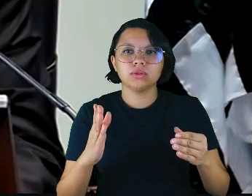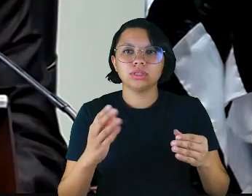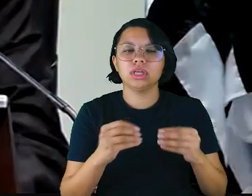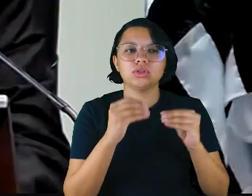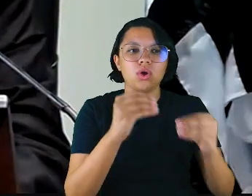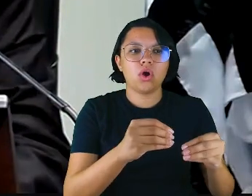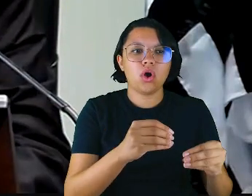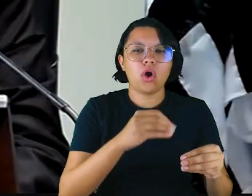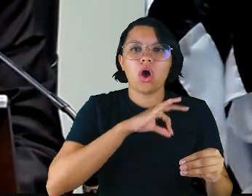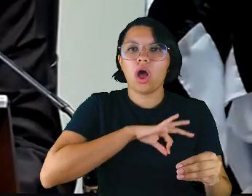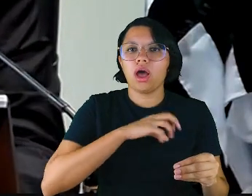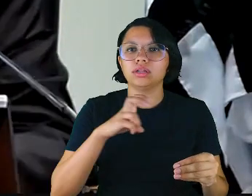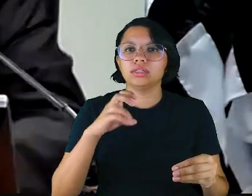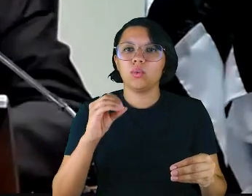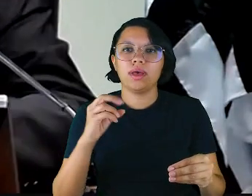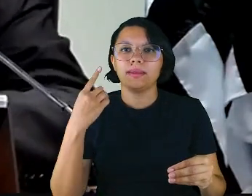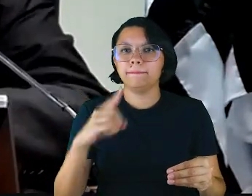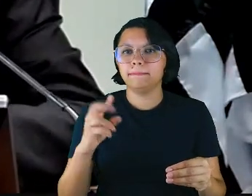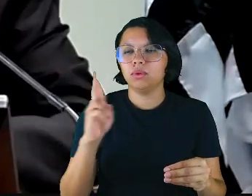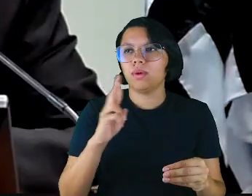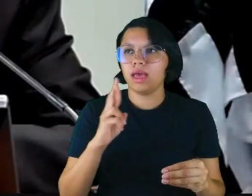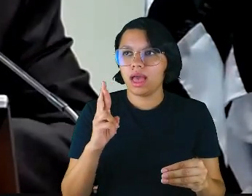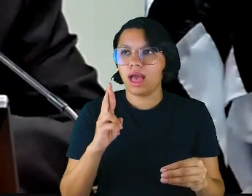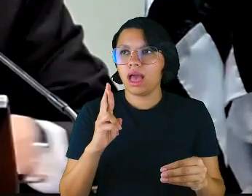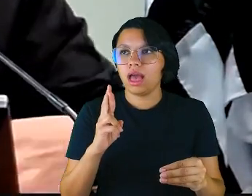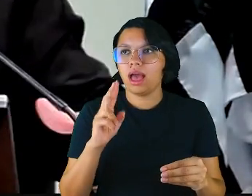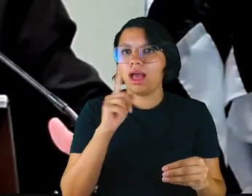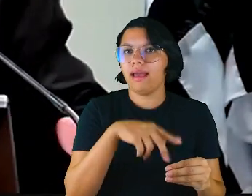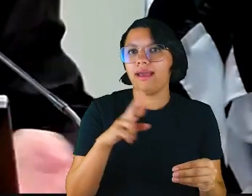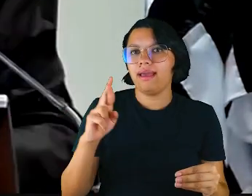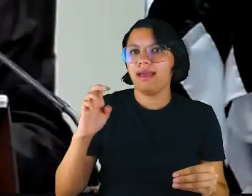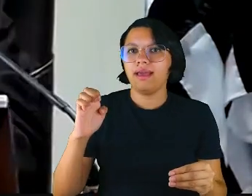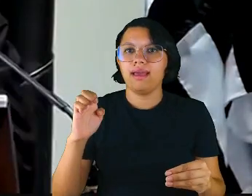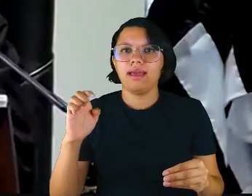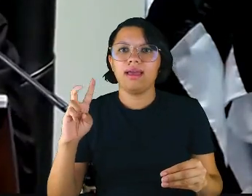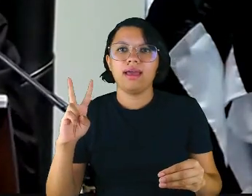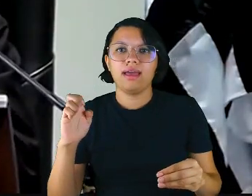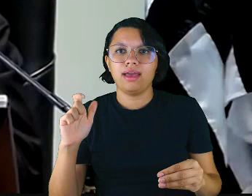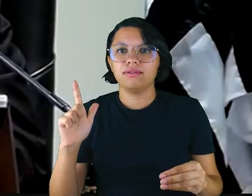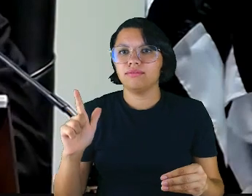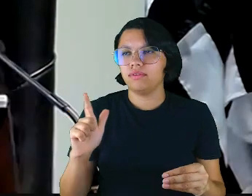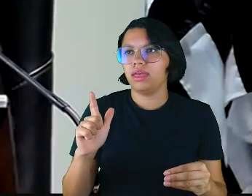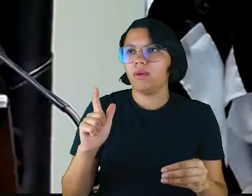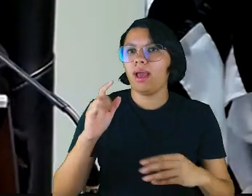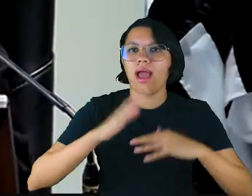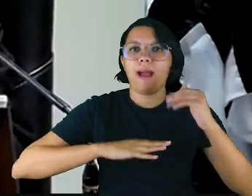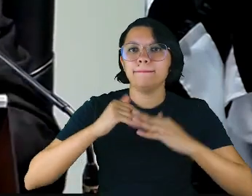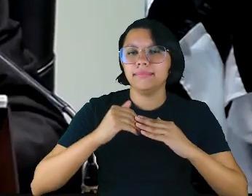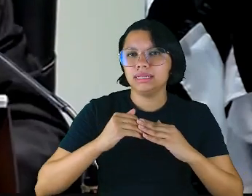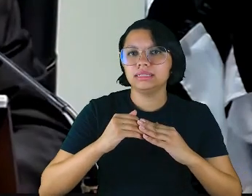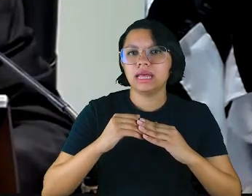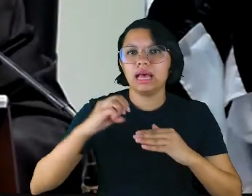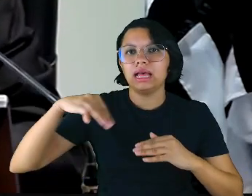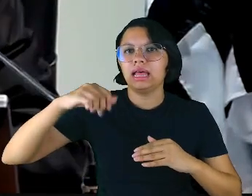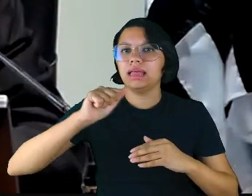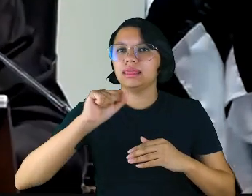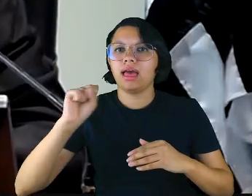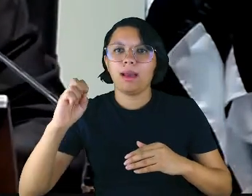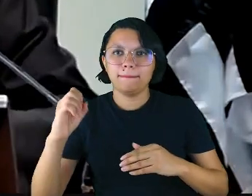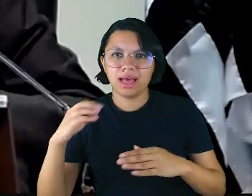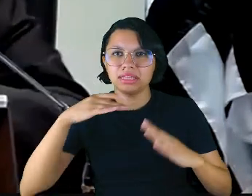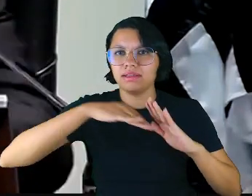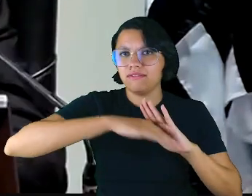reais, a reclamada é revel, aí o trabalhador ganha lá 500 mil reais para habilitar na massa falida, que era do pai, que era do filho, que era do